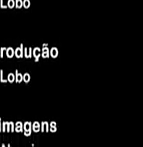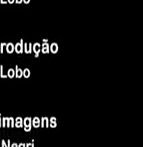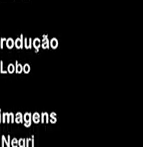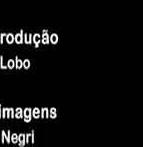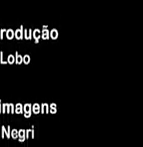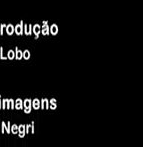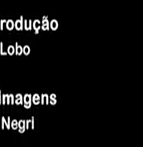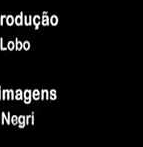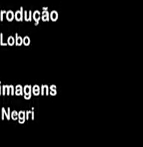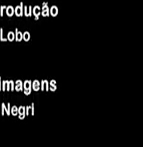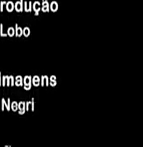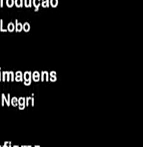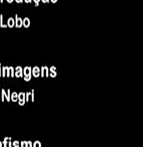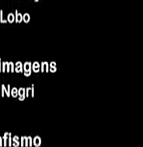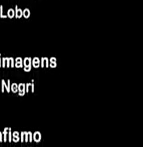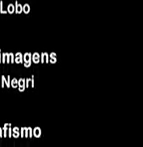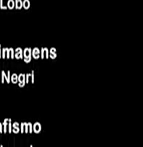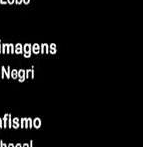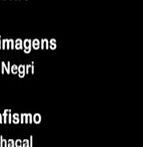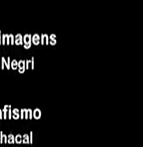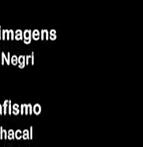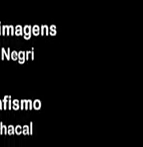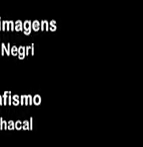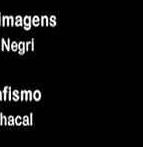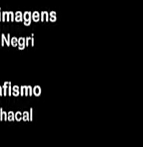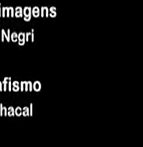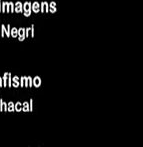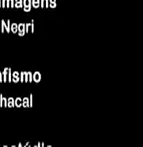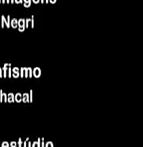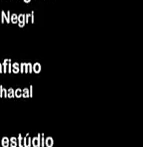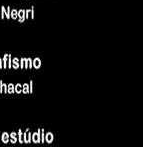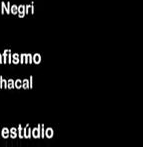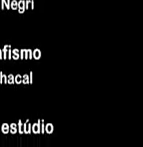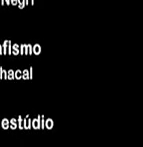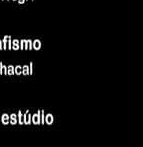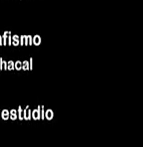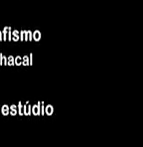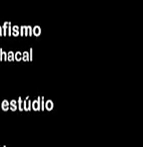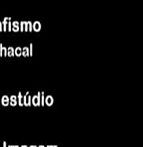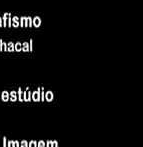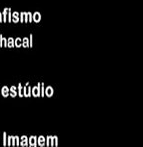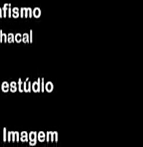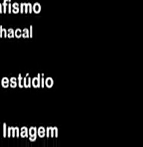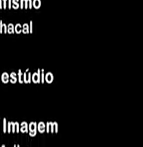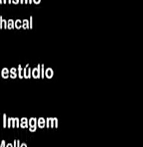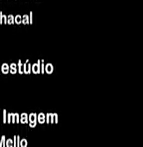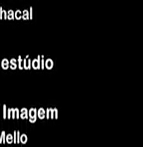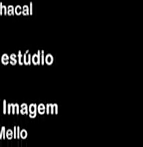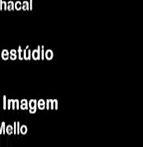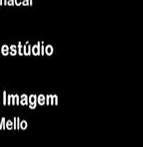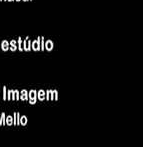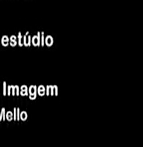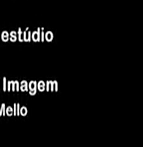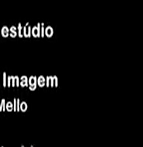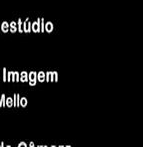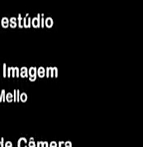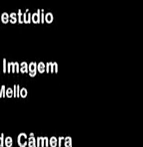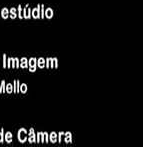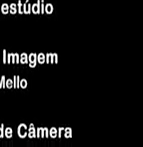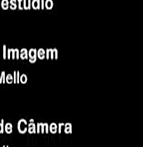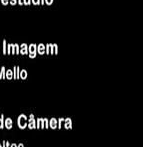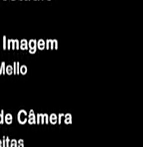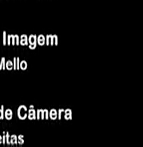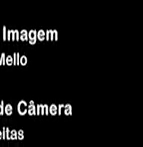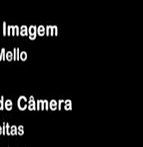guerreiro que resolveu descansar Embaixo de uma árvore em cima da árvore havia um morcego que queria fazer amizade com